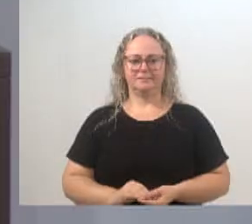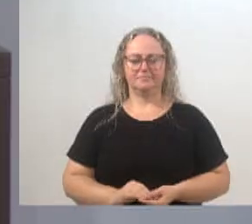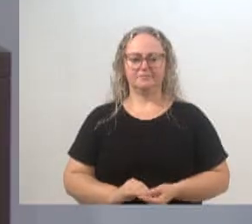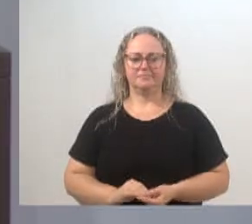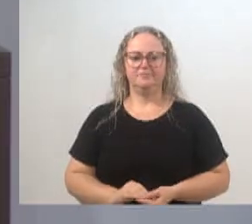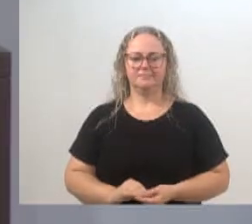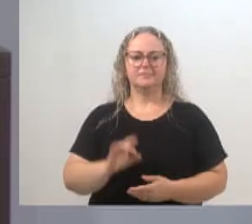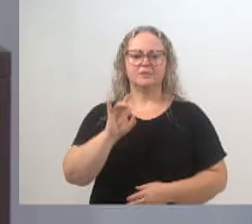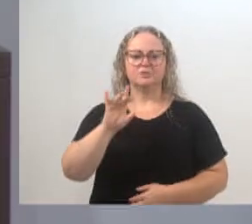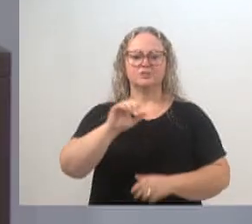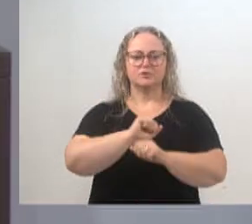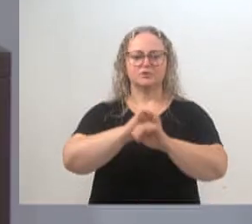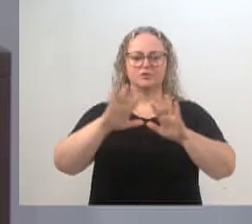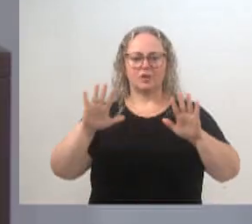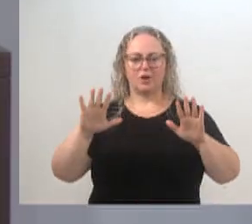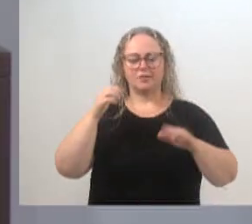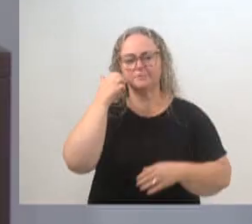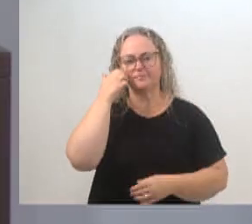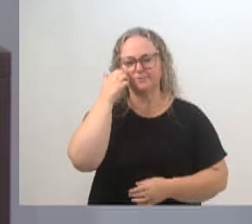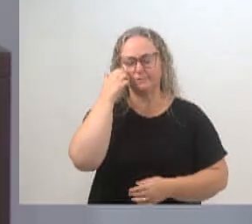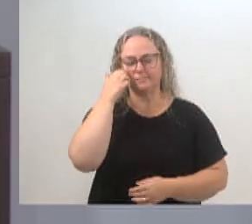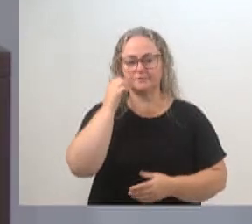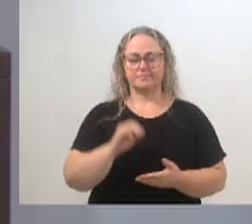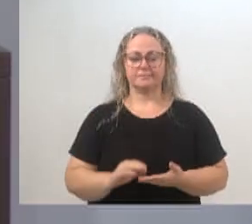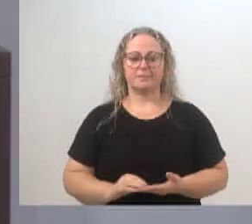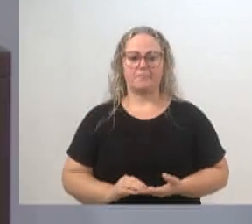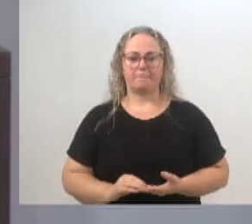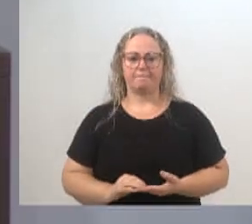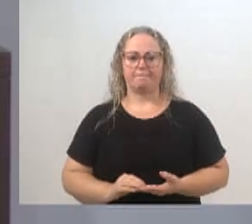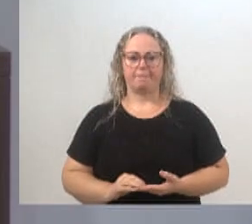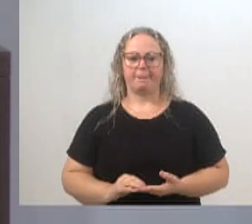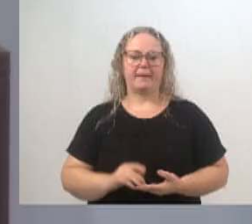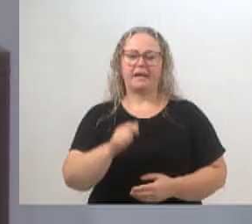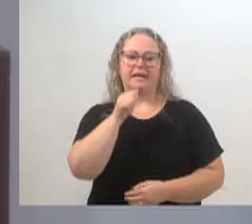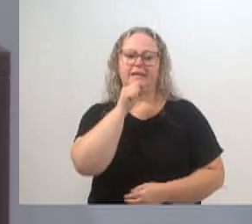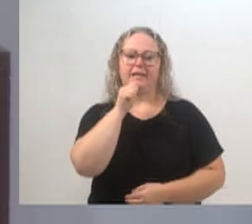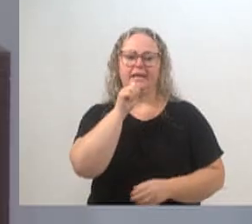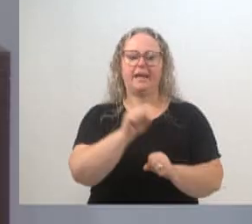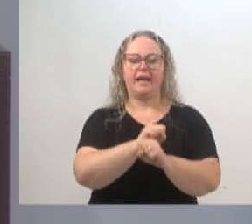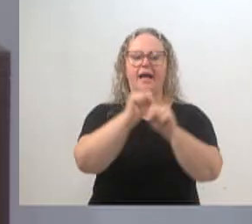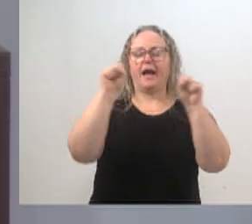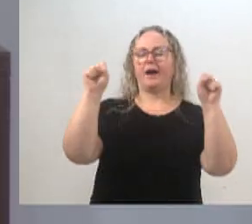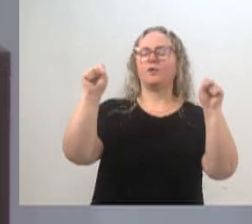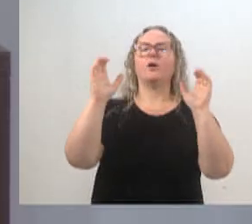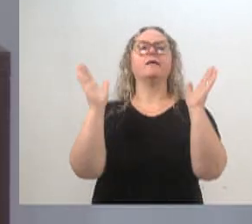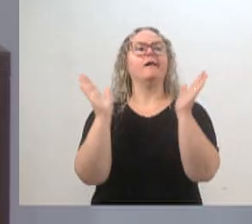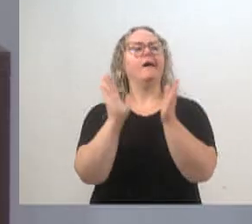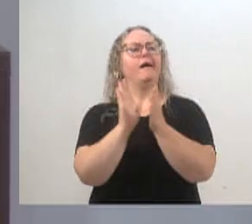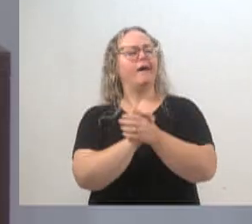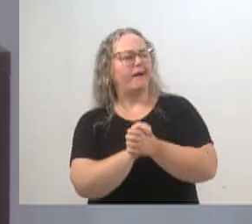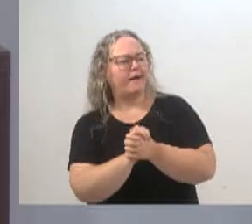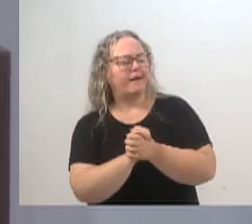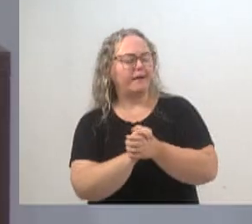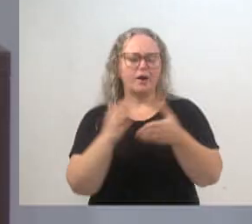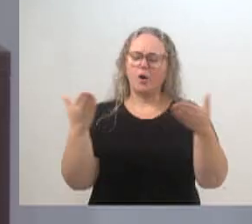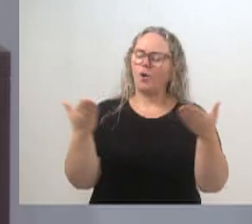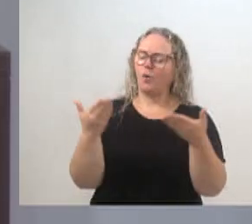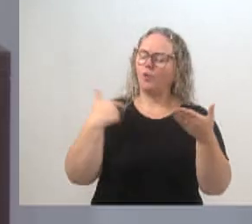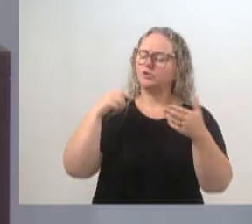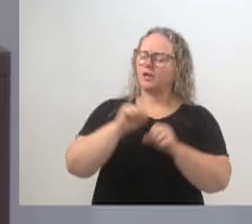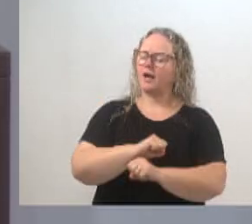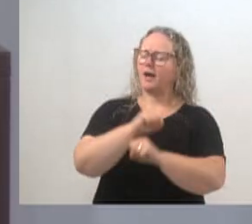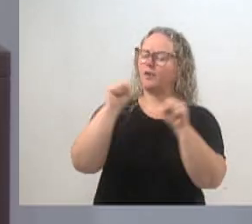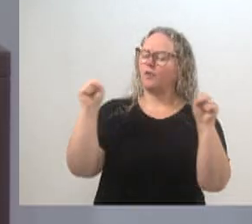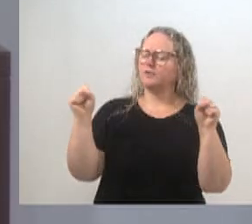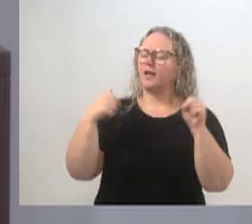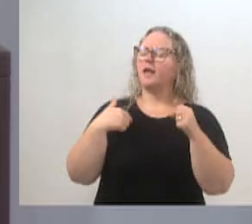só de esclarecer aos vereadores que nenhum gestor acorda de manhã e diz: olha, hoje eu vou dar uma